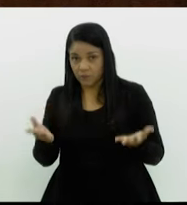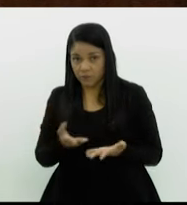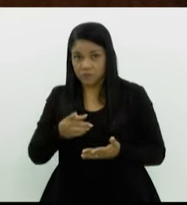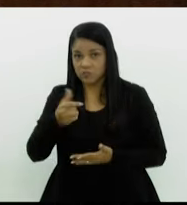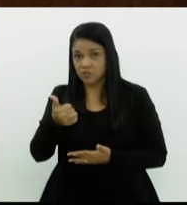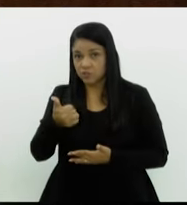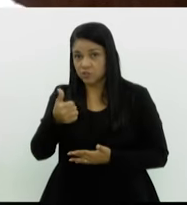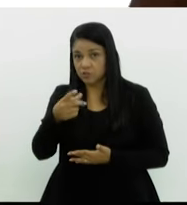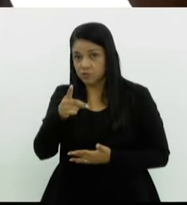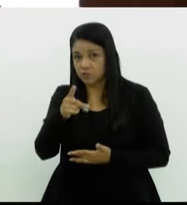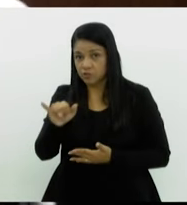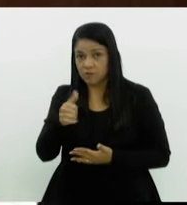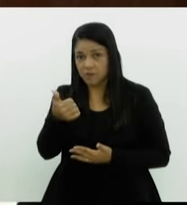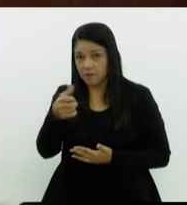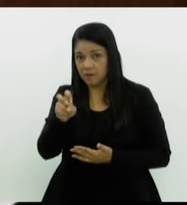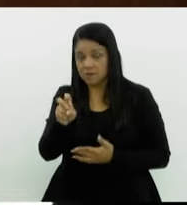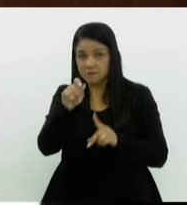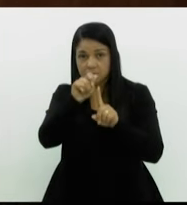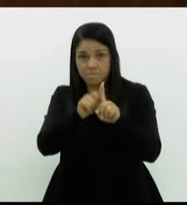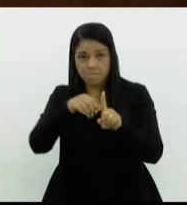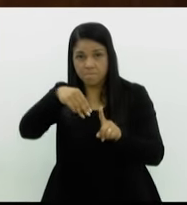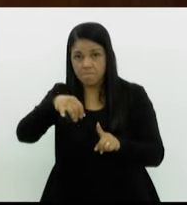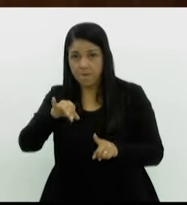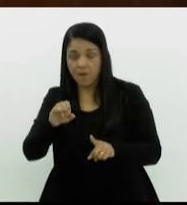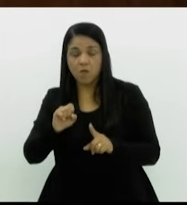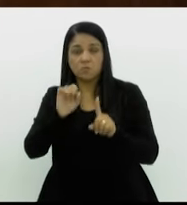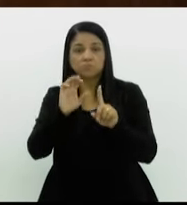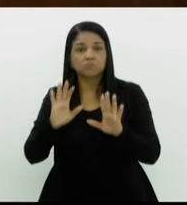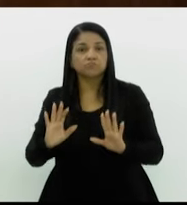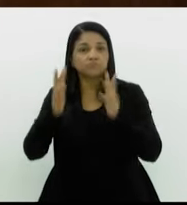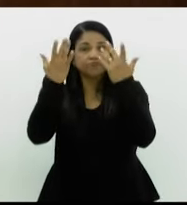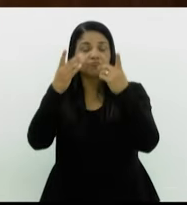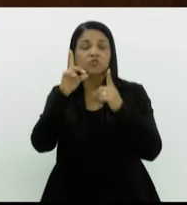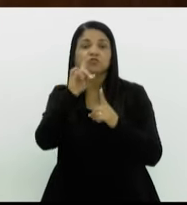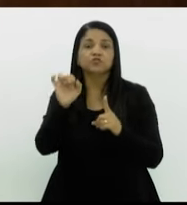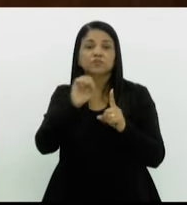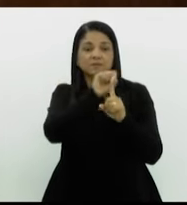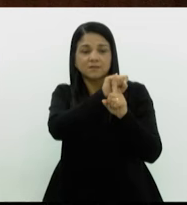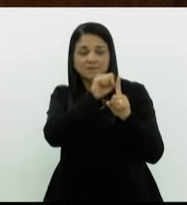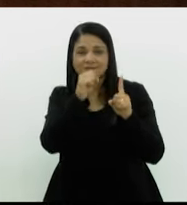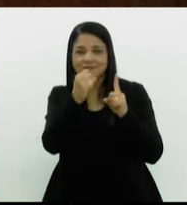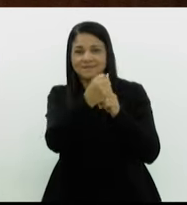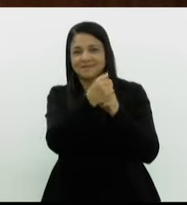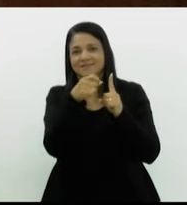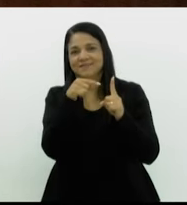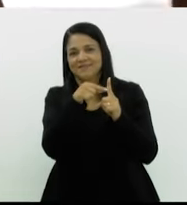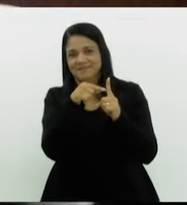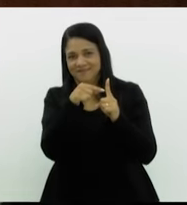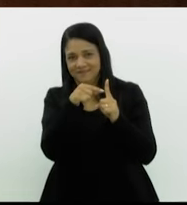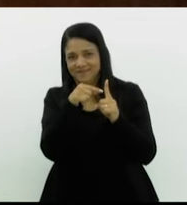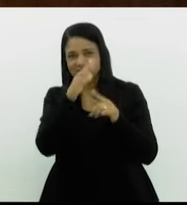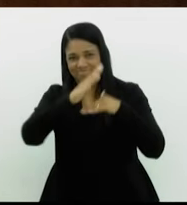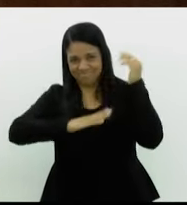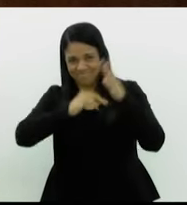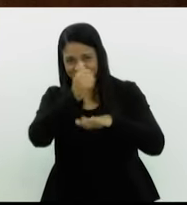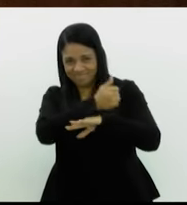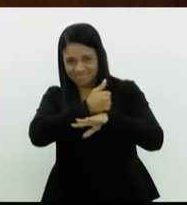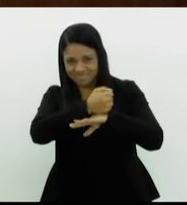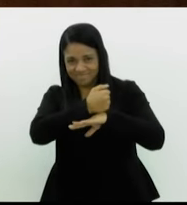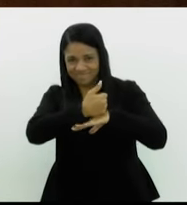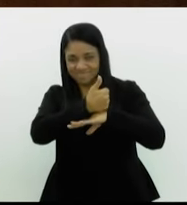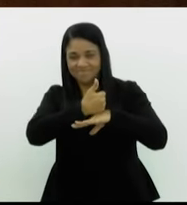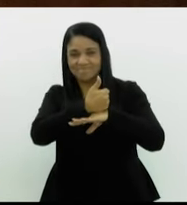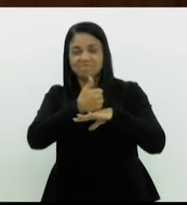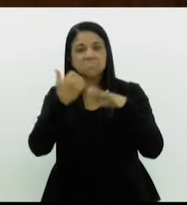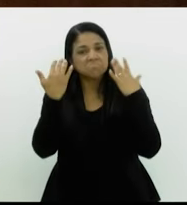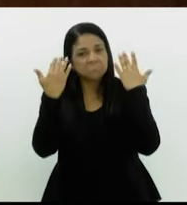Dia da Assistente Social, do Assistente Social. Então, eu queria aproveitar para parabenizar todos os assistentes sociais